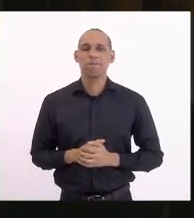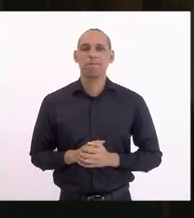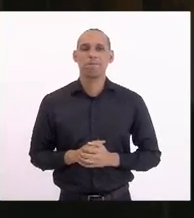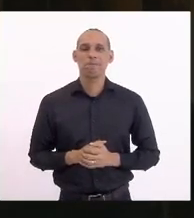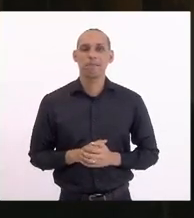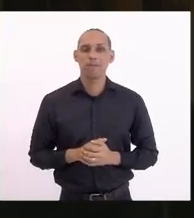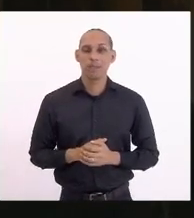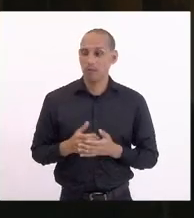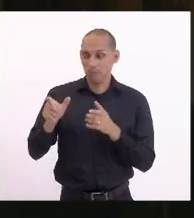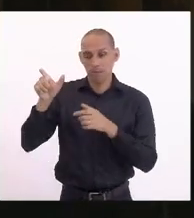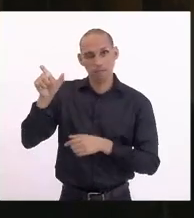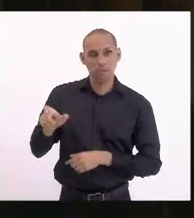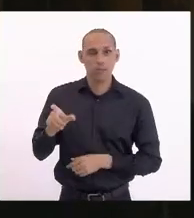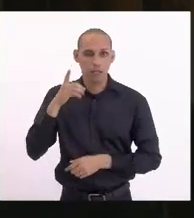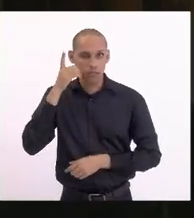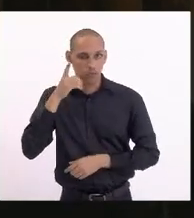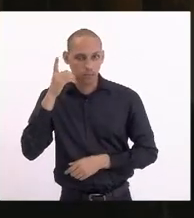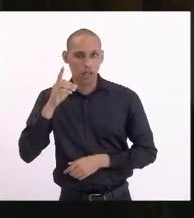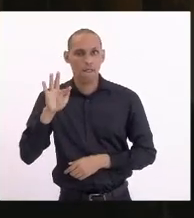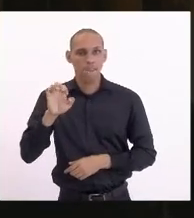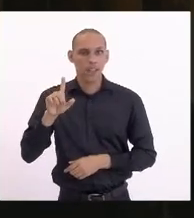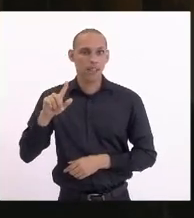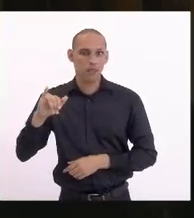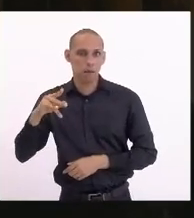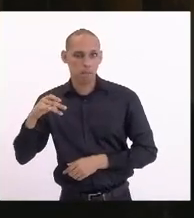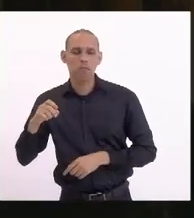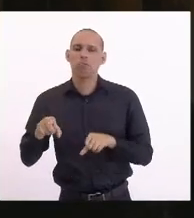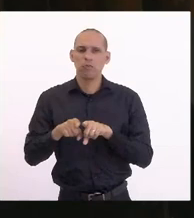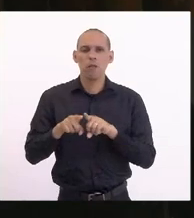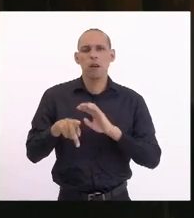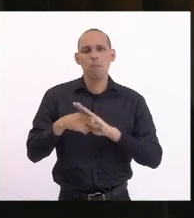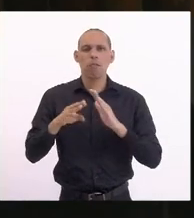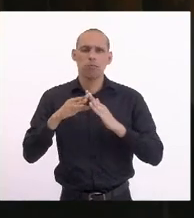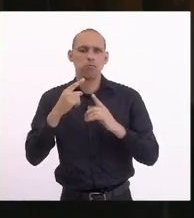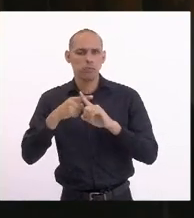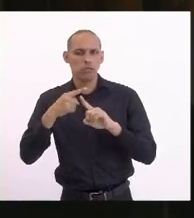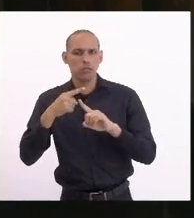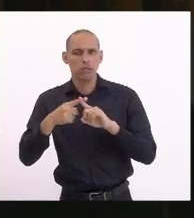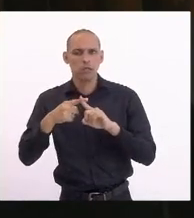O Felipe Soares, que também é neopentecostal, como o pai,